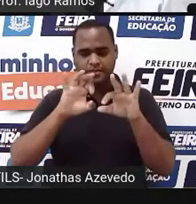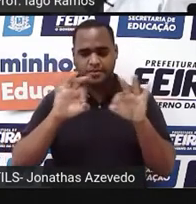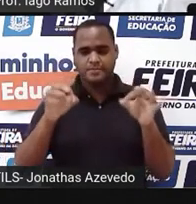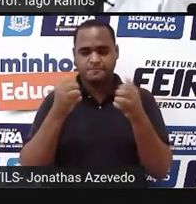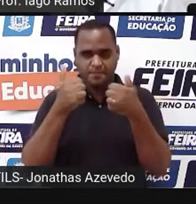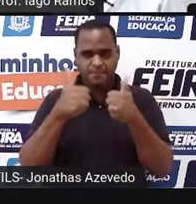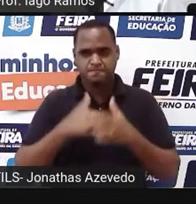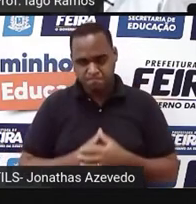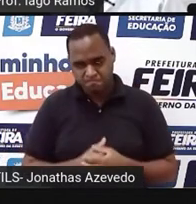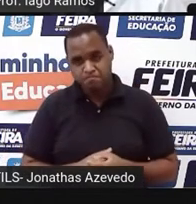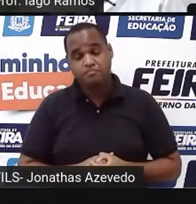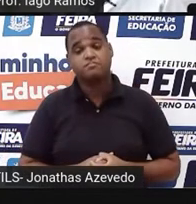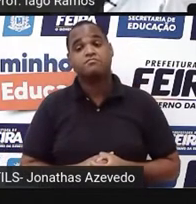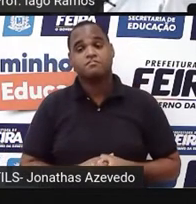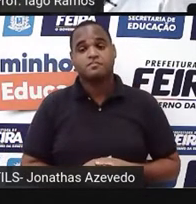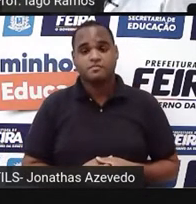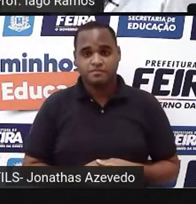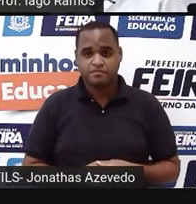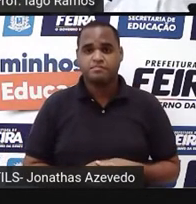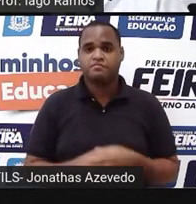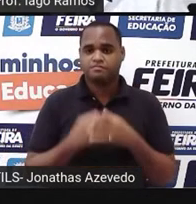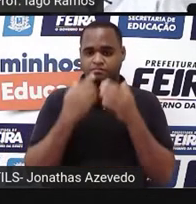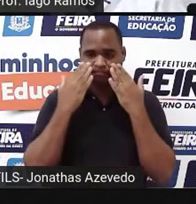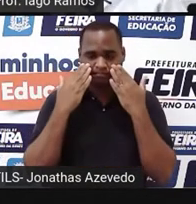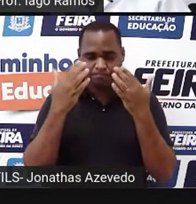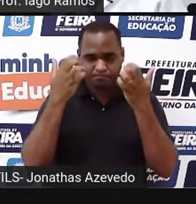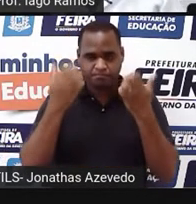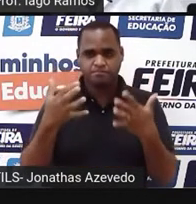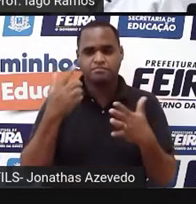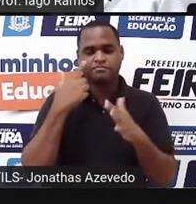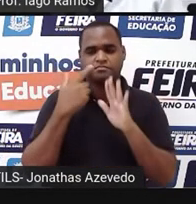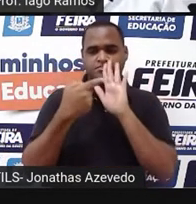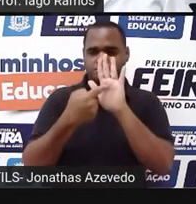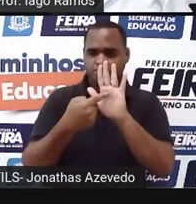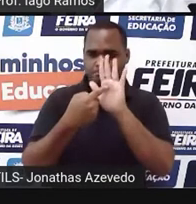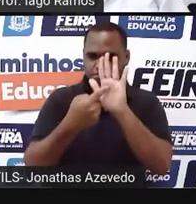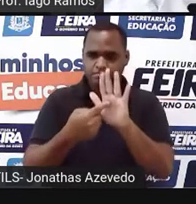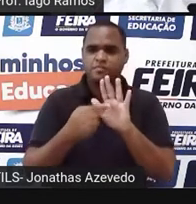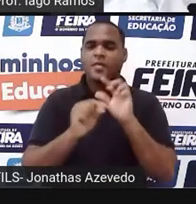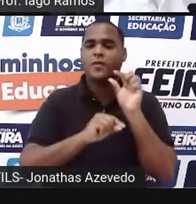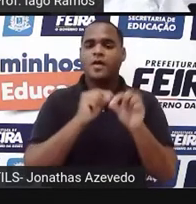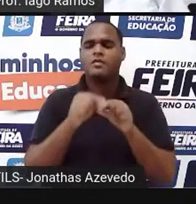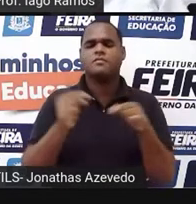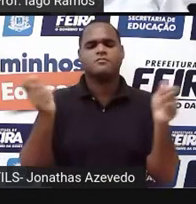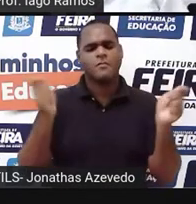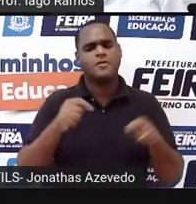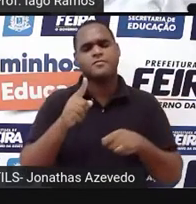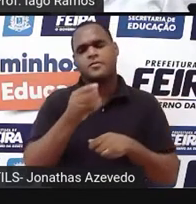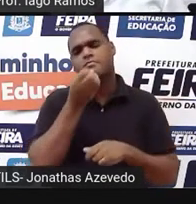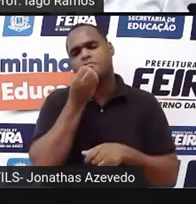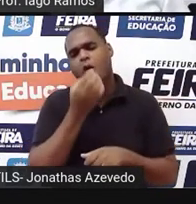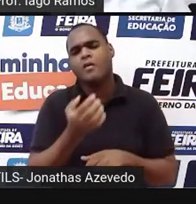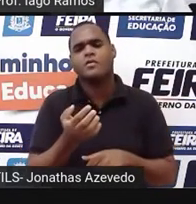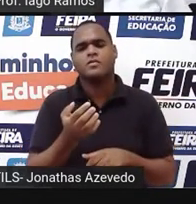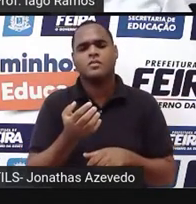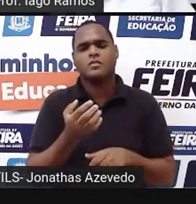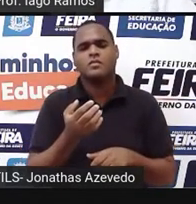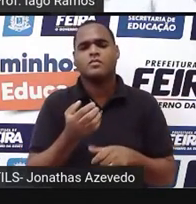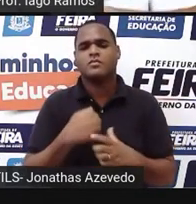Então, deixa eu te mostrar agora, isso aqui vai ser